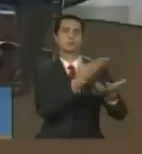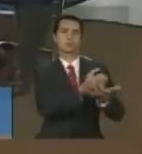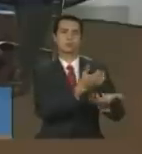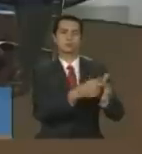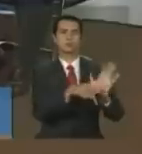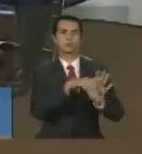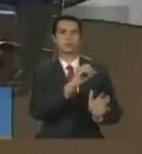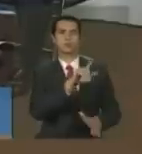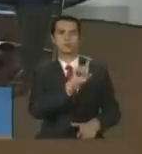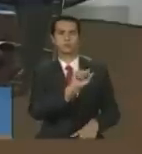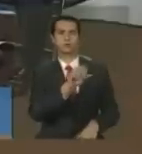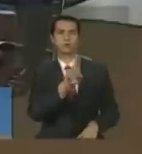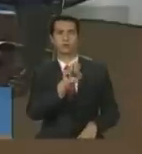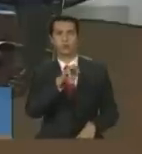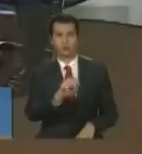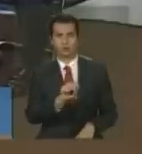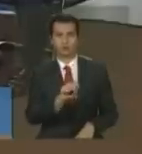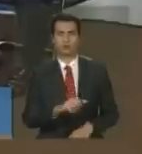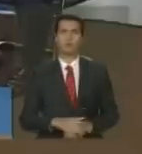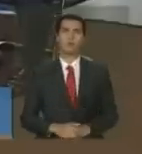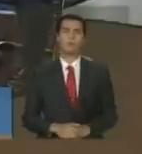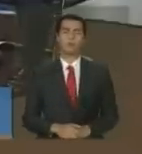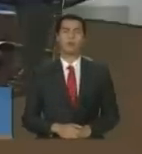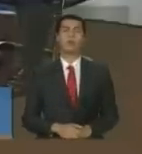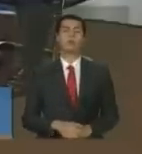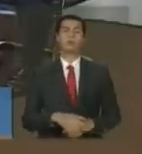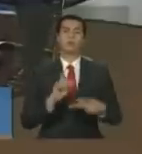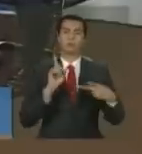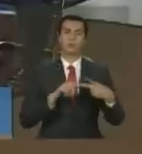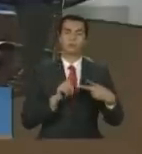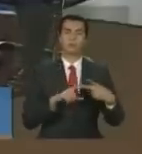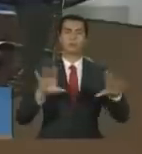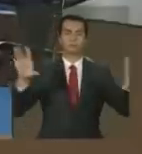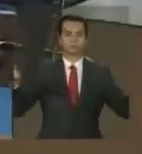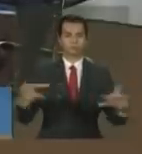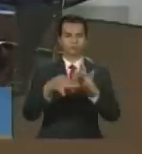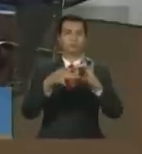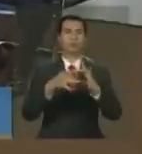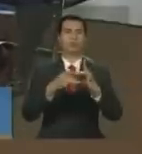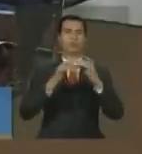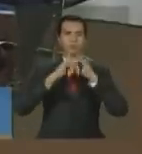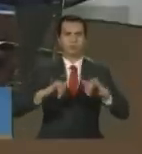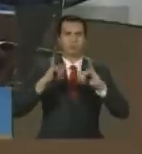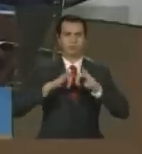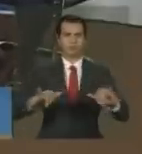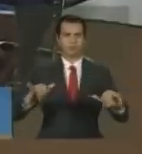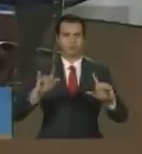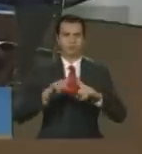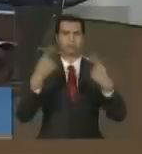né? Então, há esta integração entre os dados do censo e o dado do CadSUAS. E